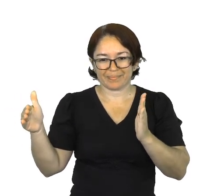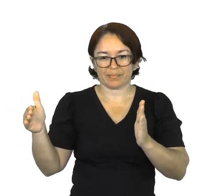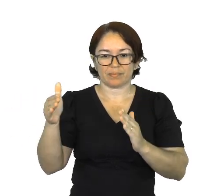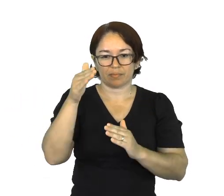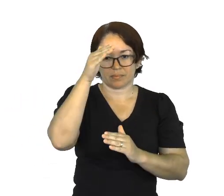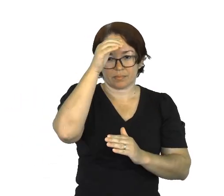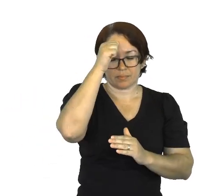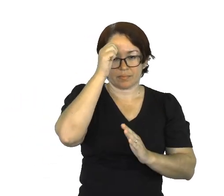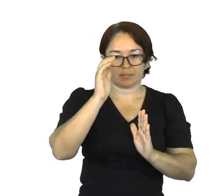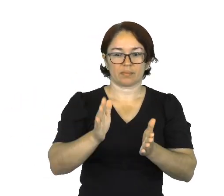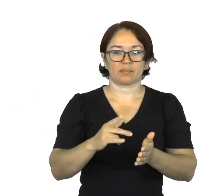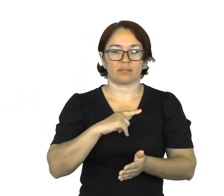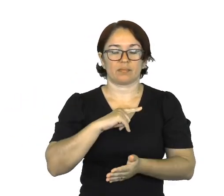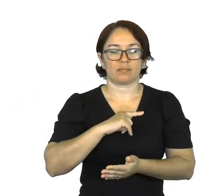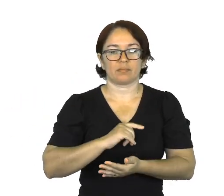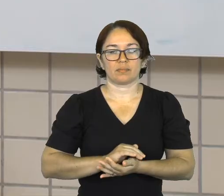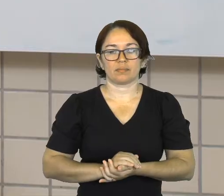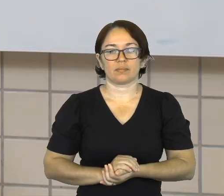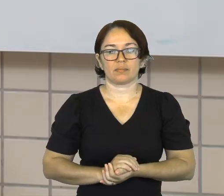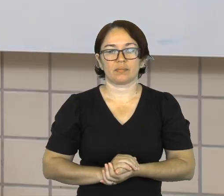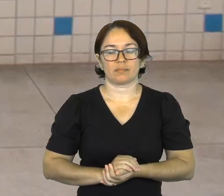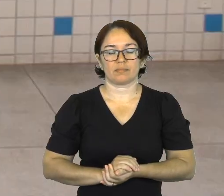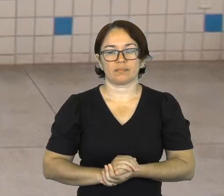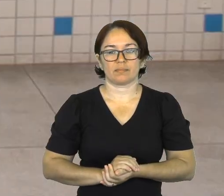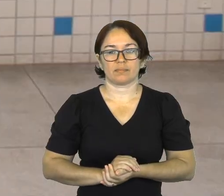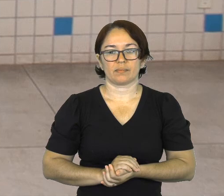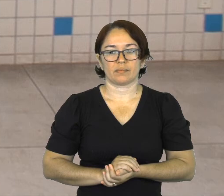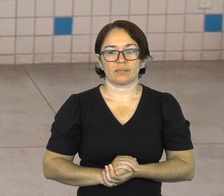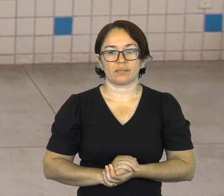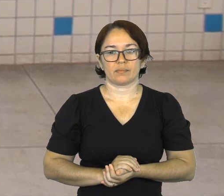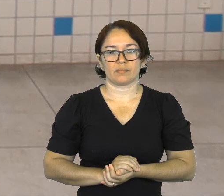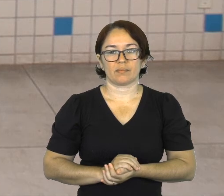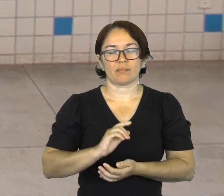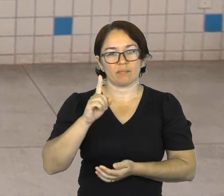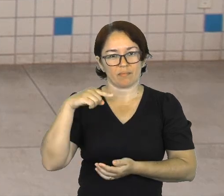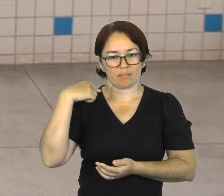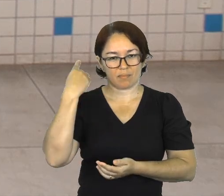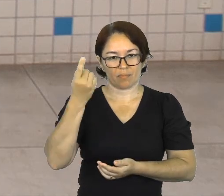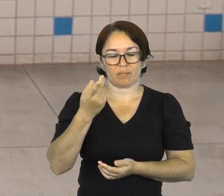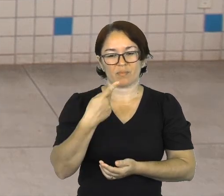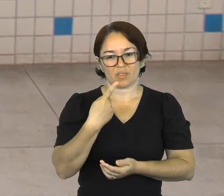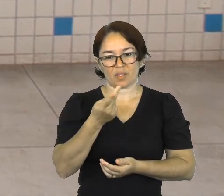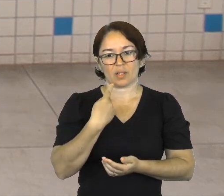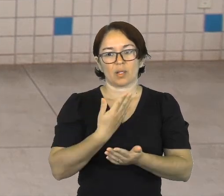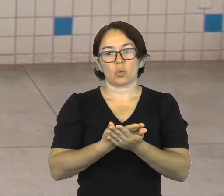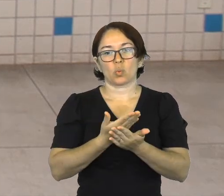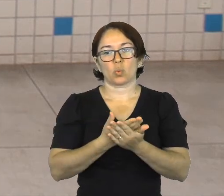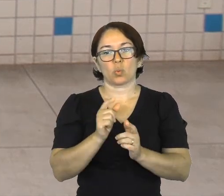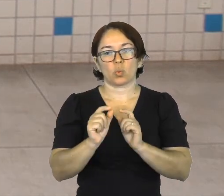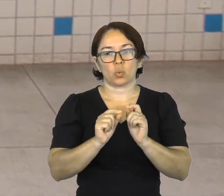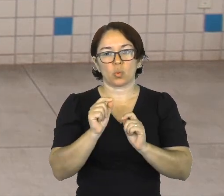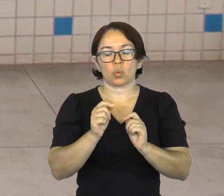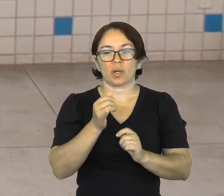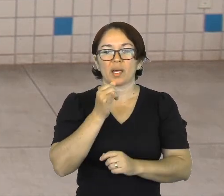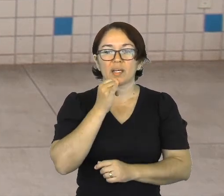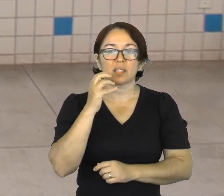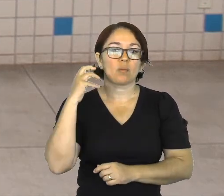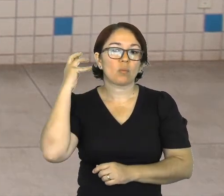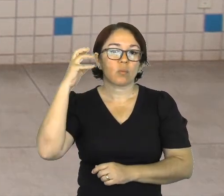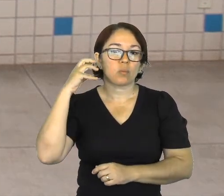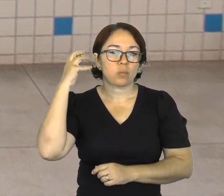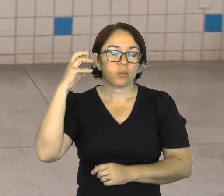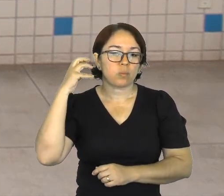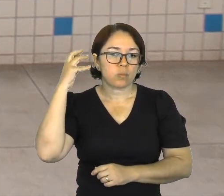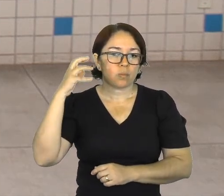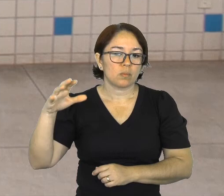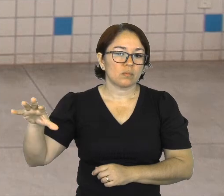frequência, né, de uma onda, certo? Próxima aula nós vamos falar sobre a velocidade do som e conhecer um